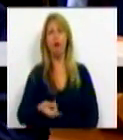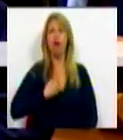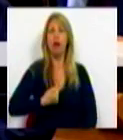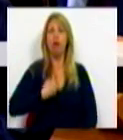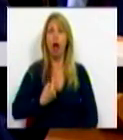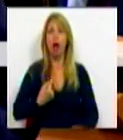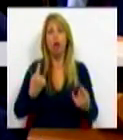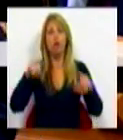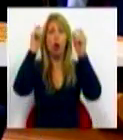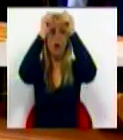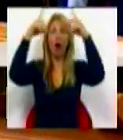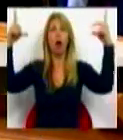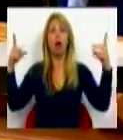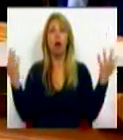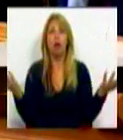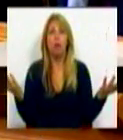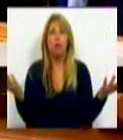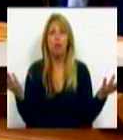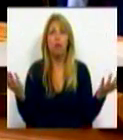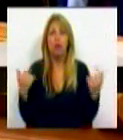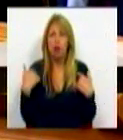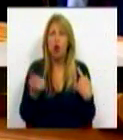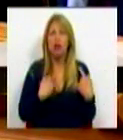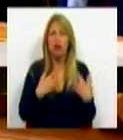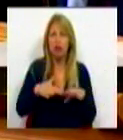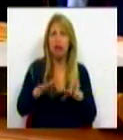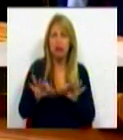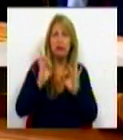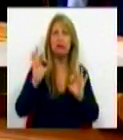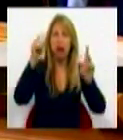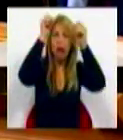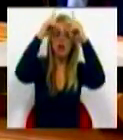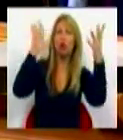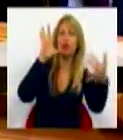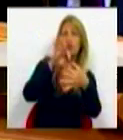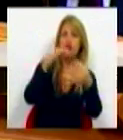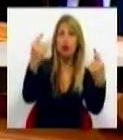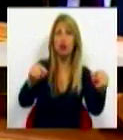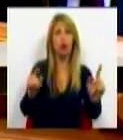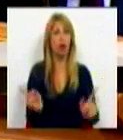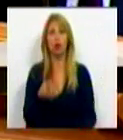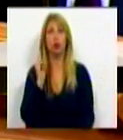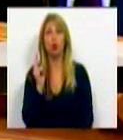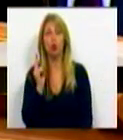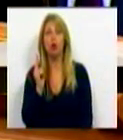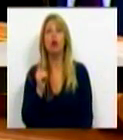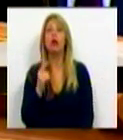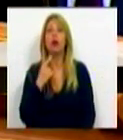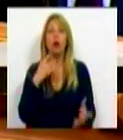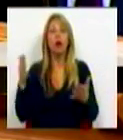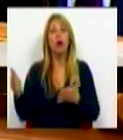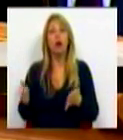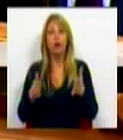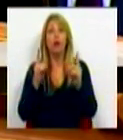aqui não estamos orientados por nenhuma pulsão ideológica. Estamos orientados pela necessidade de que todos os